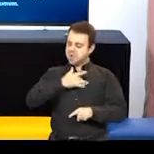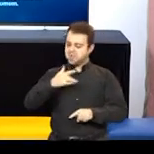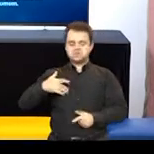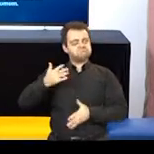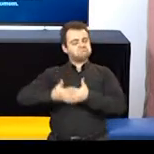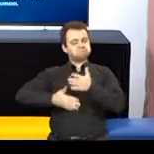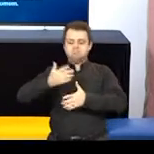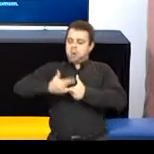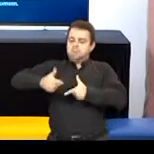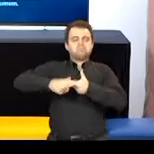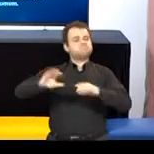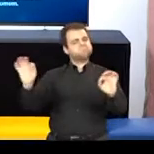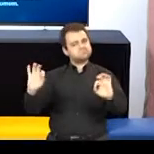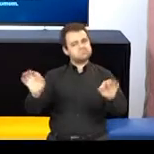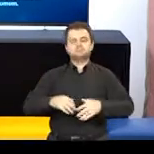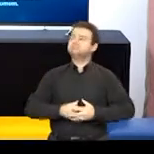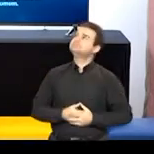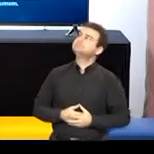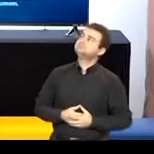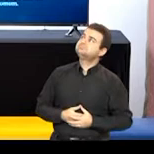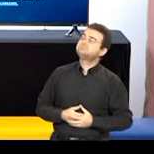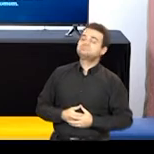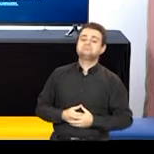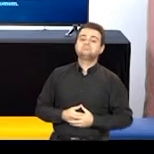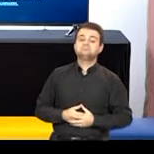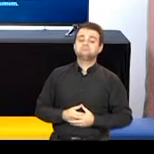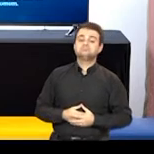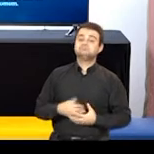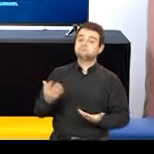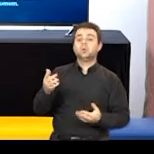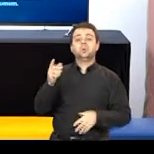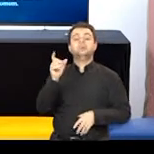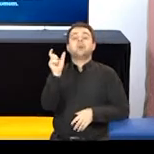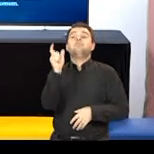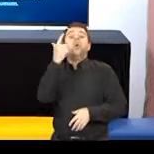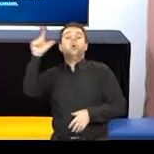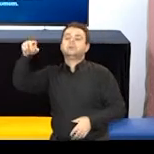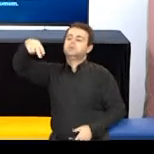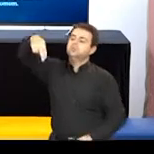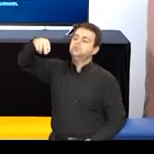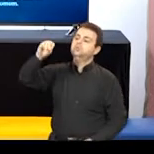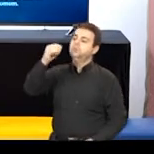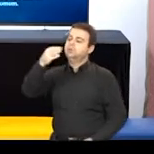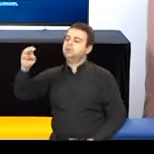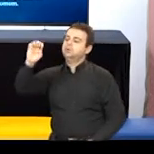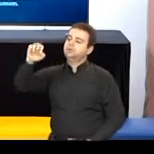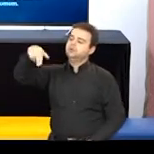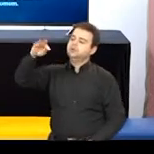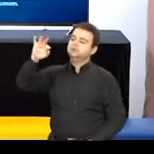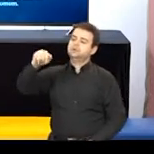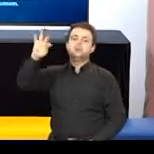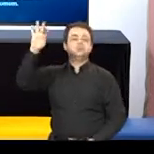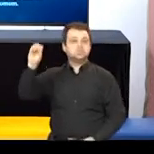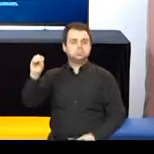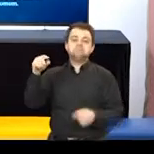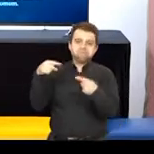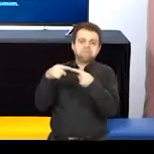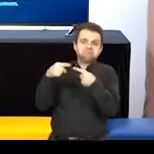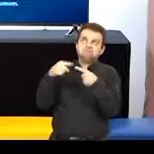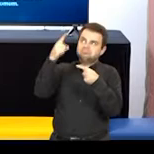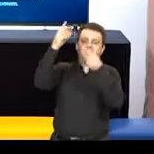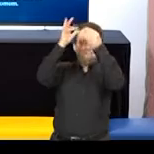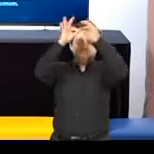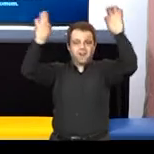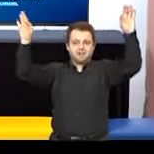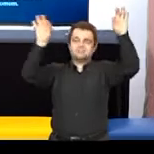entanto. Juliana contraiu o coronavírus, no entanto, não teve complicações em sua saúde. Então, lembre-se